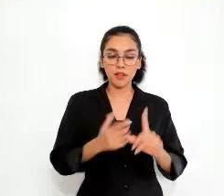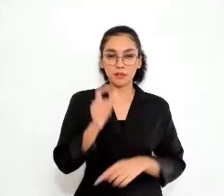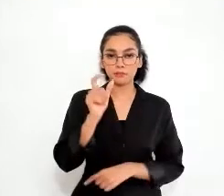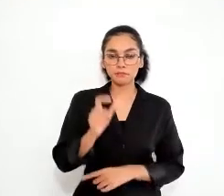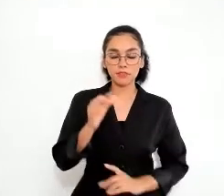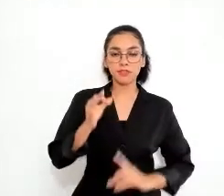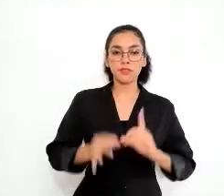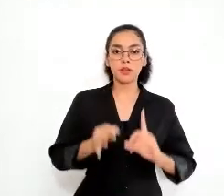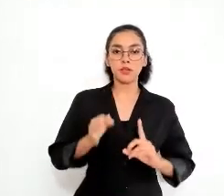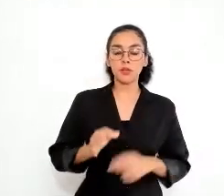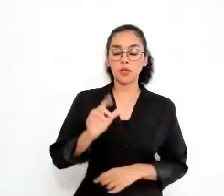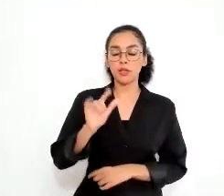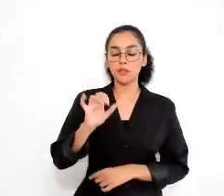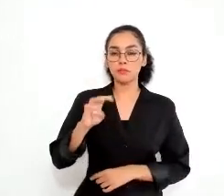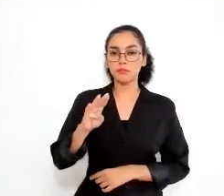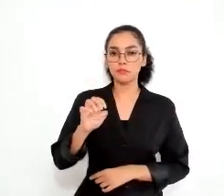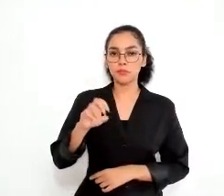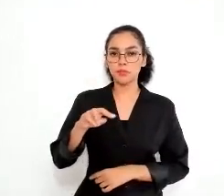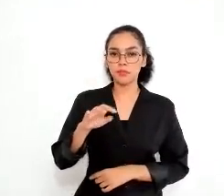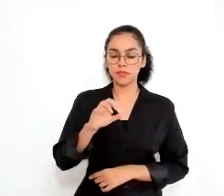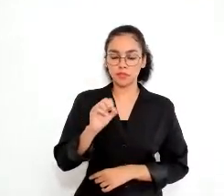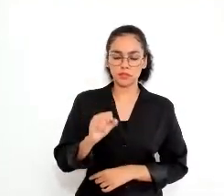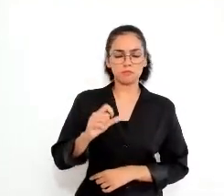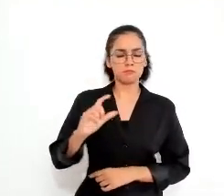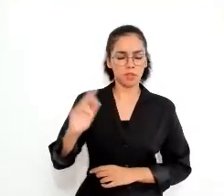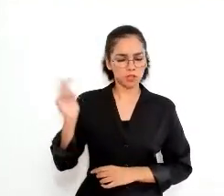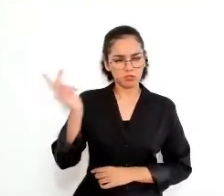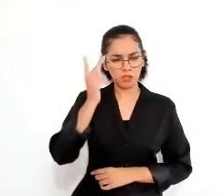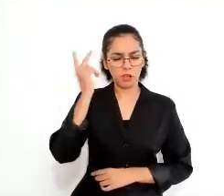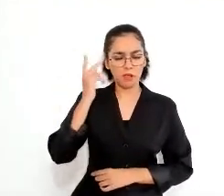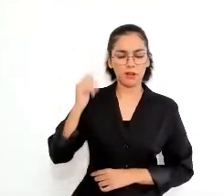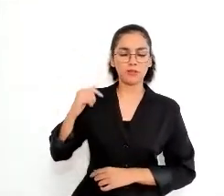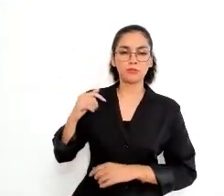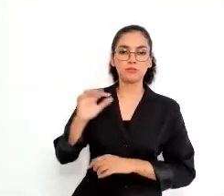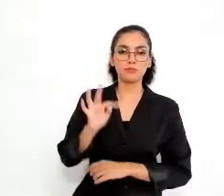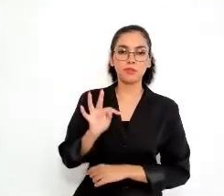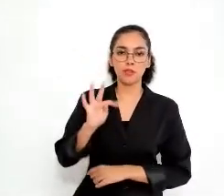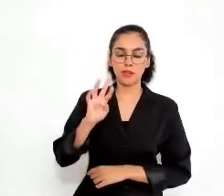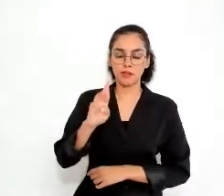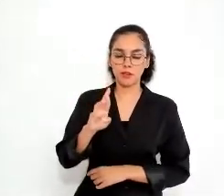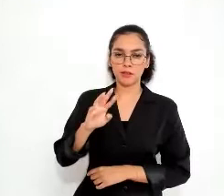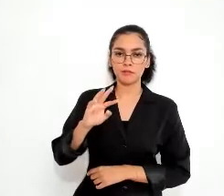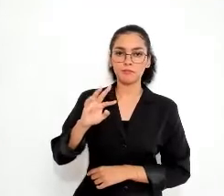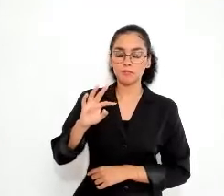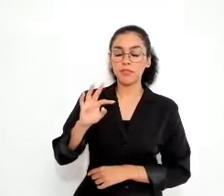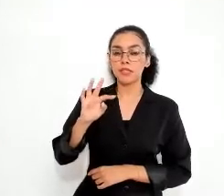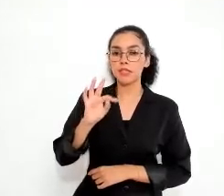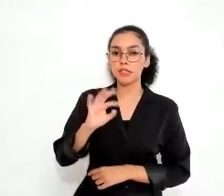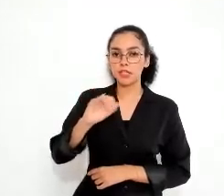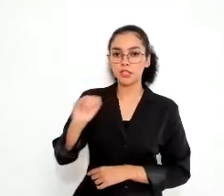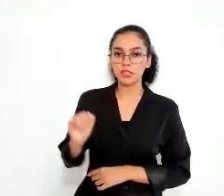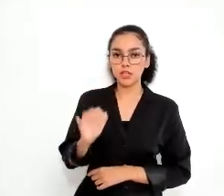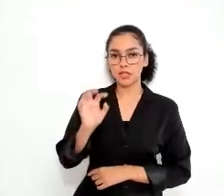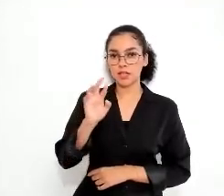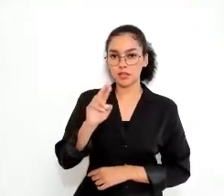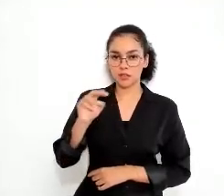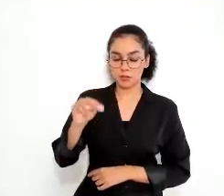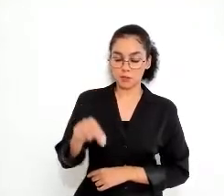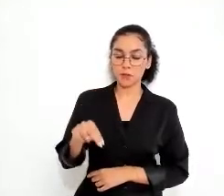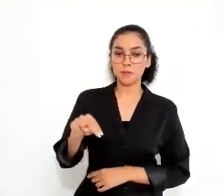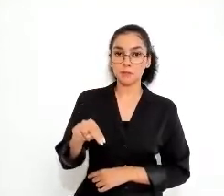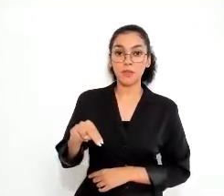Tribunal de Justiça do Estado do Rio Grande do Norte. Foi secretário-geral desta corte por 40